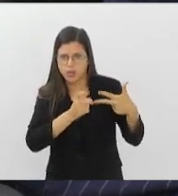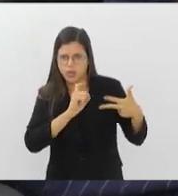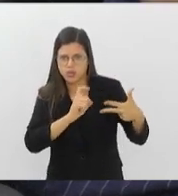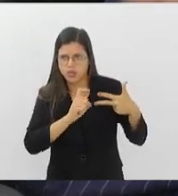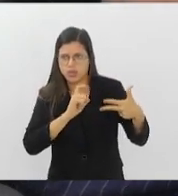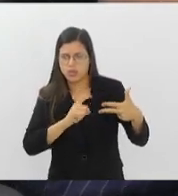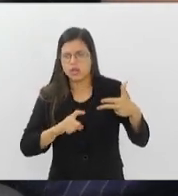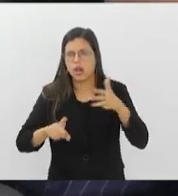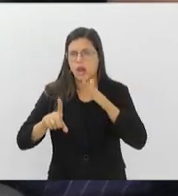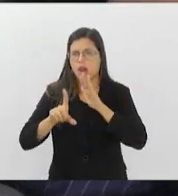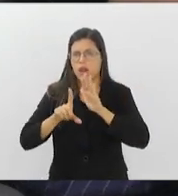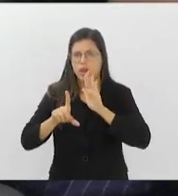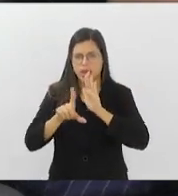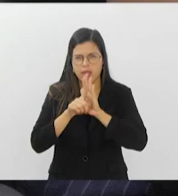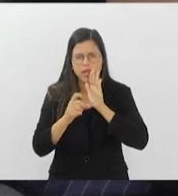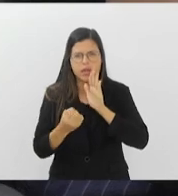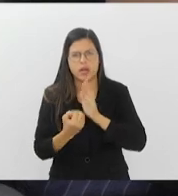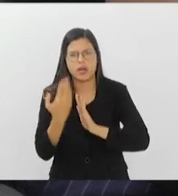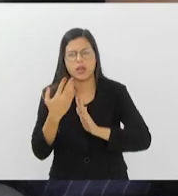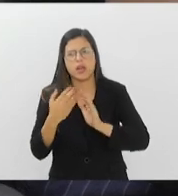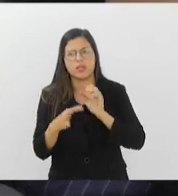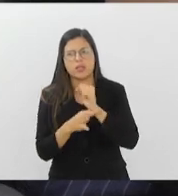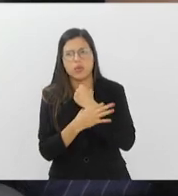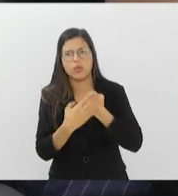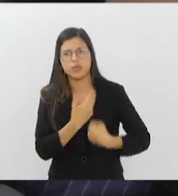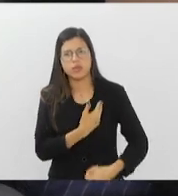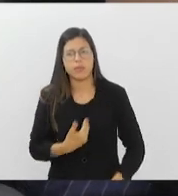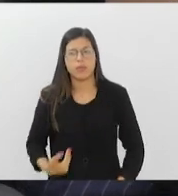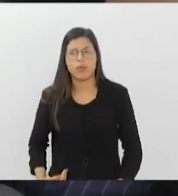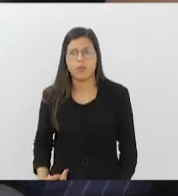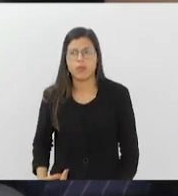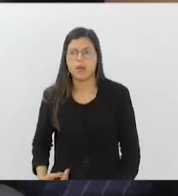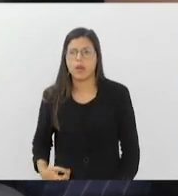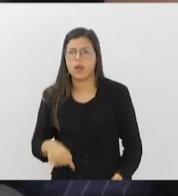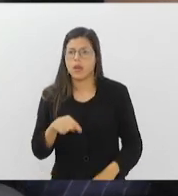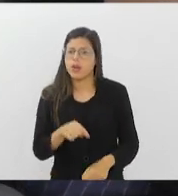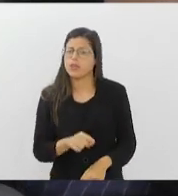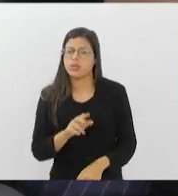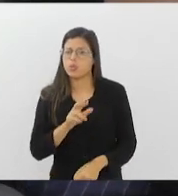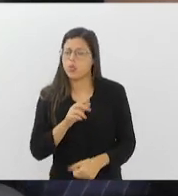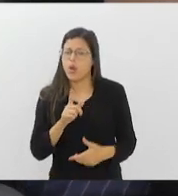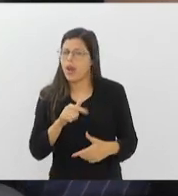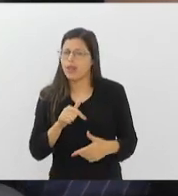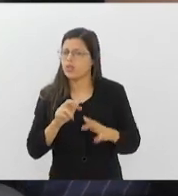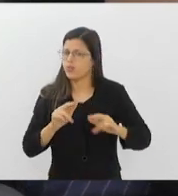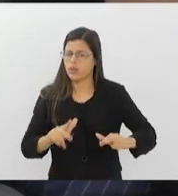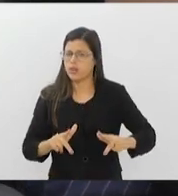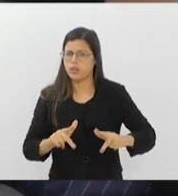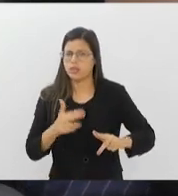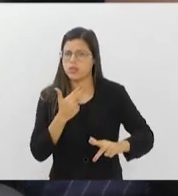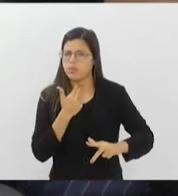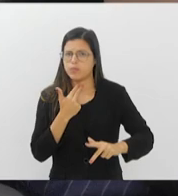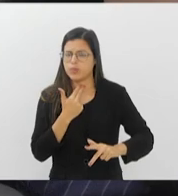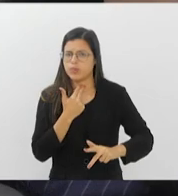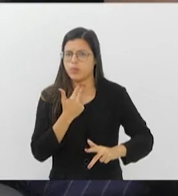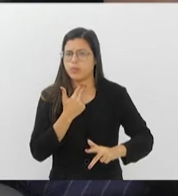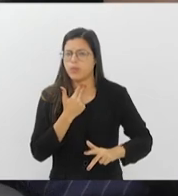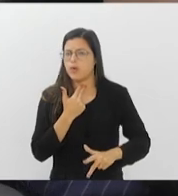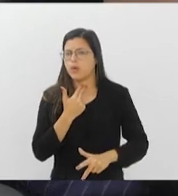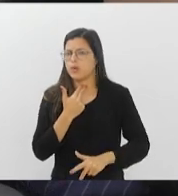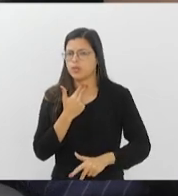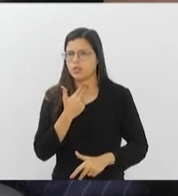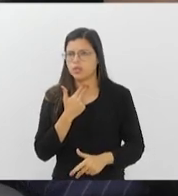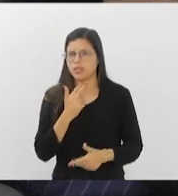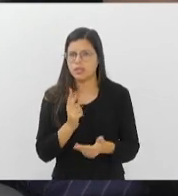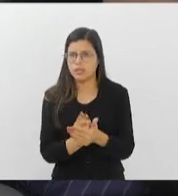legislar sobre a segurança pública. Isso é uma exceção à regra. A gente não pode entender sempre que tratar